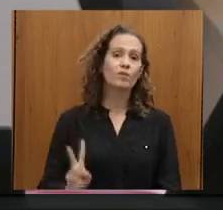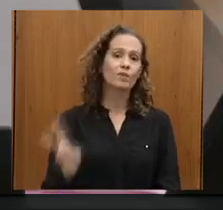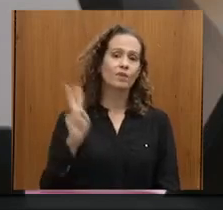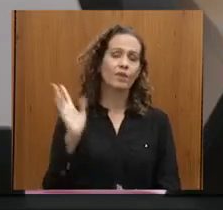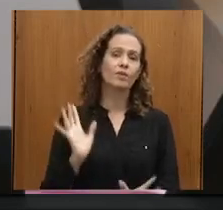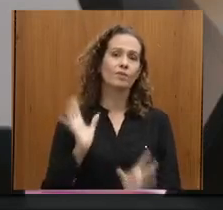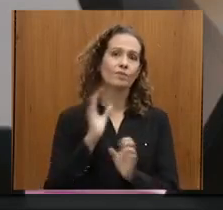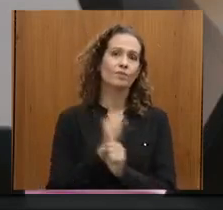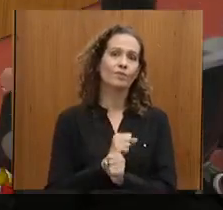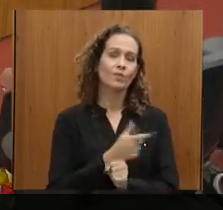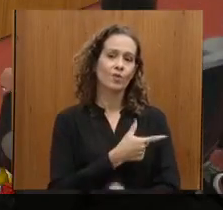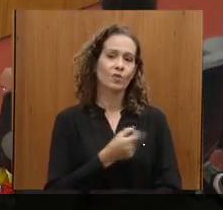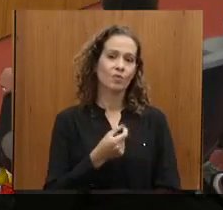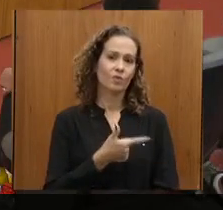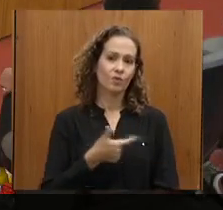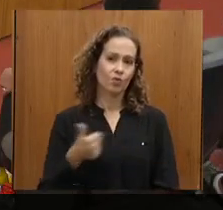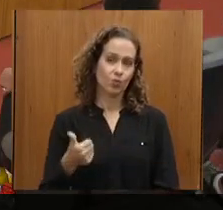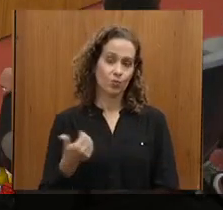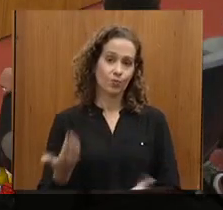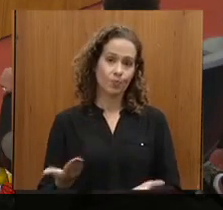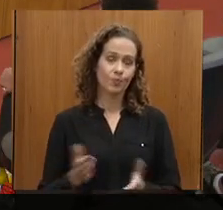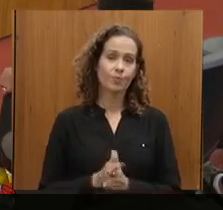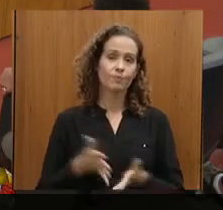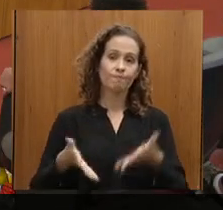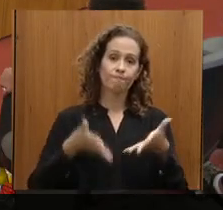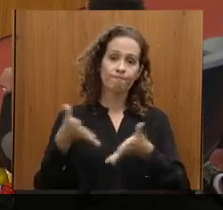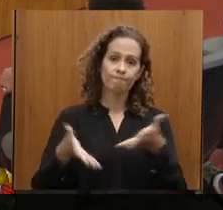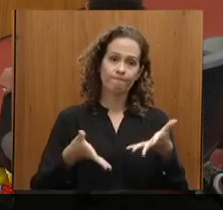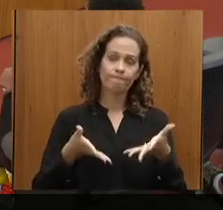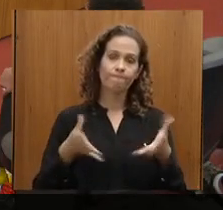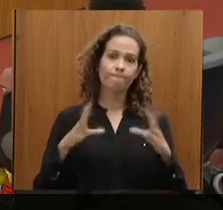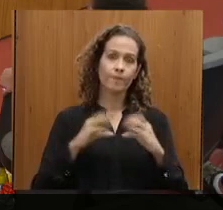2021. Com a palavra para as suas considerações.